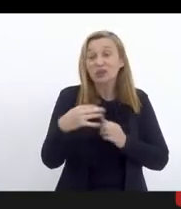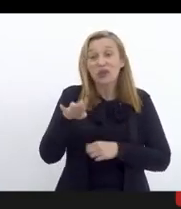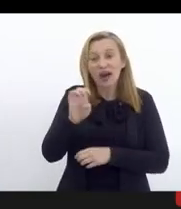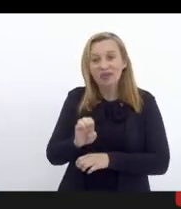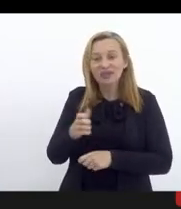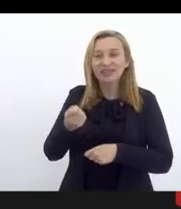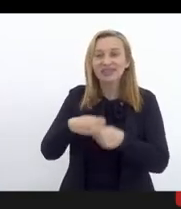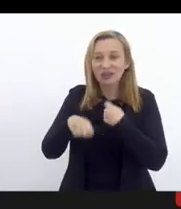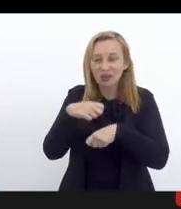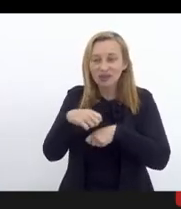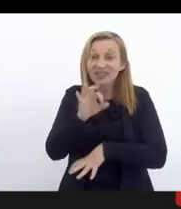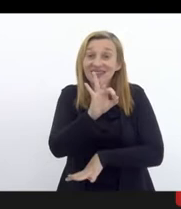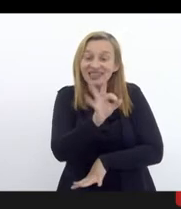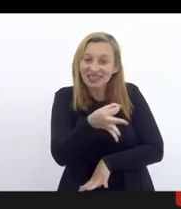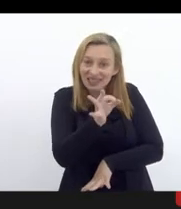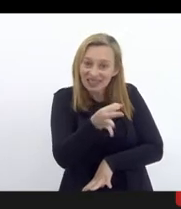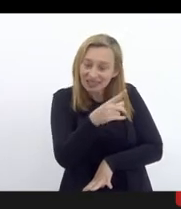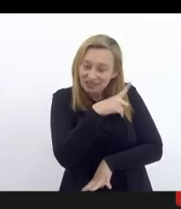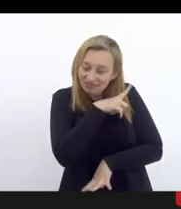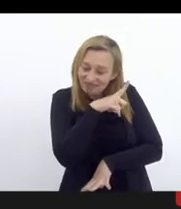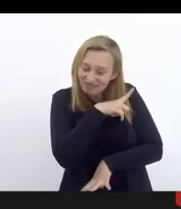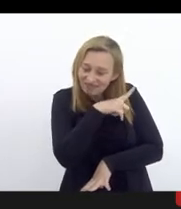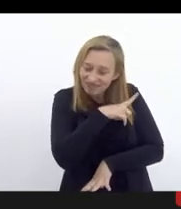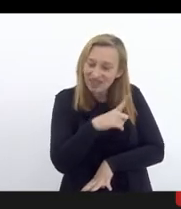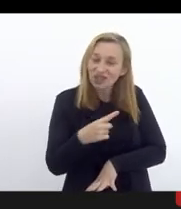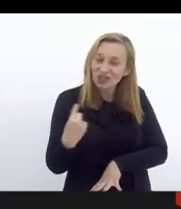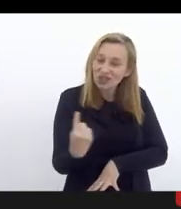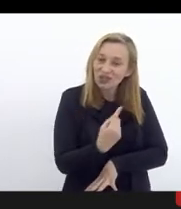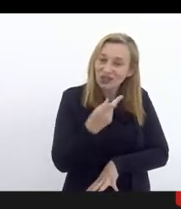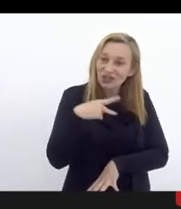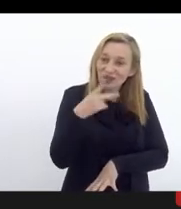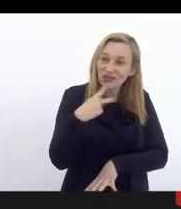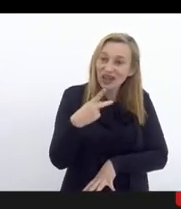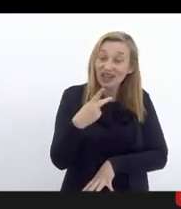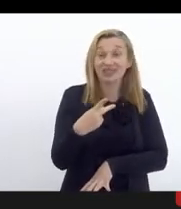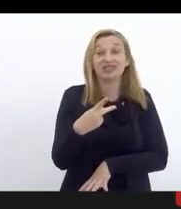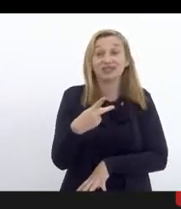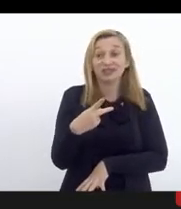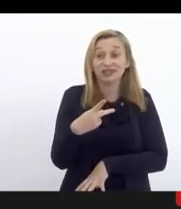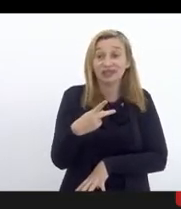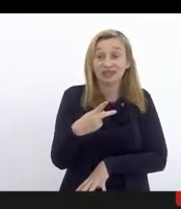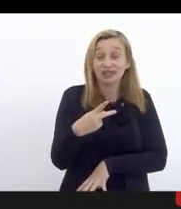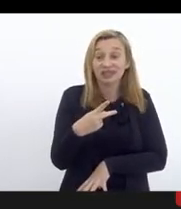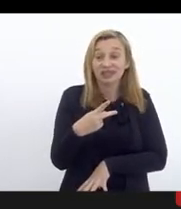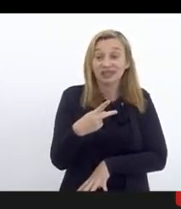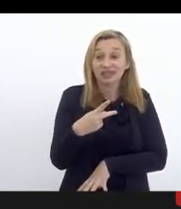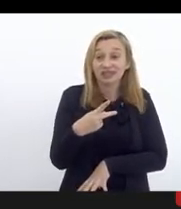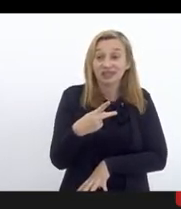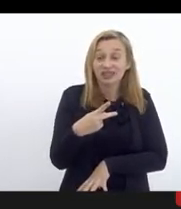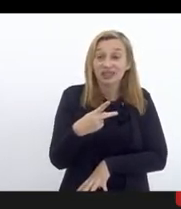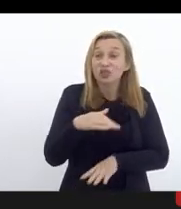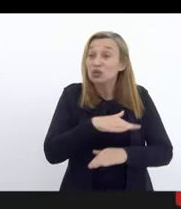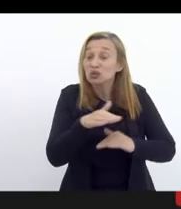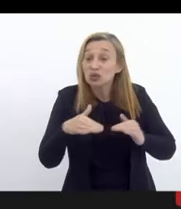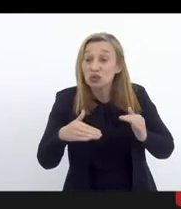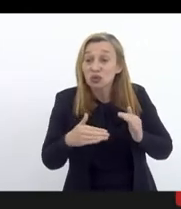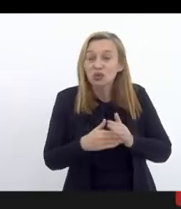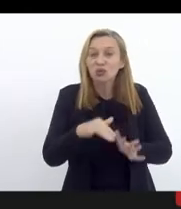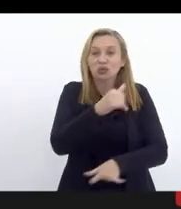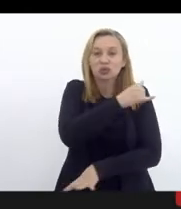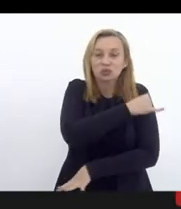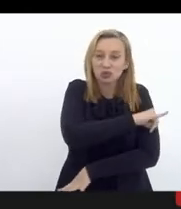e tenho certeza que nós estamos falando ao coração de todos os fluminenses e